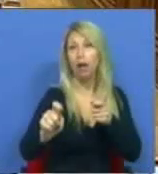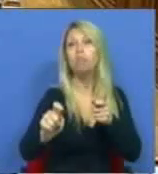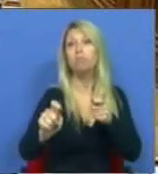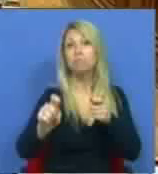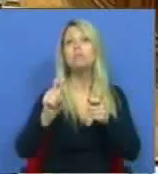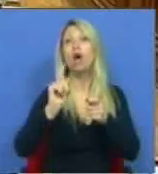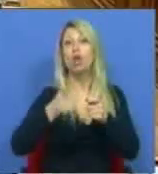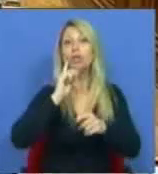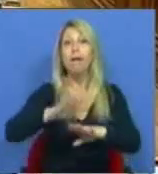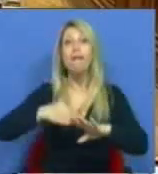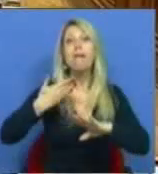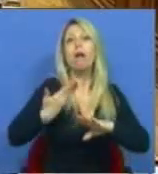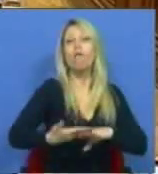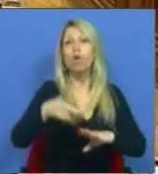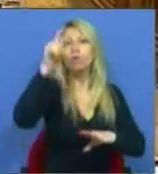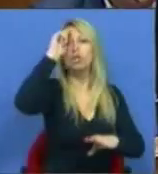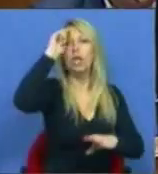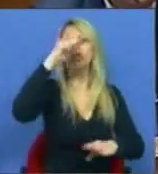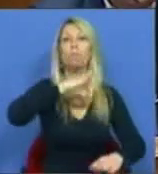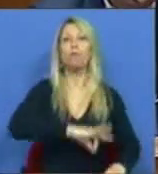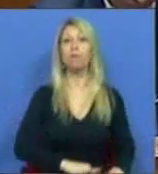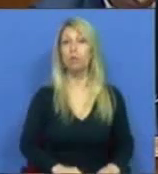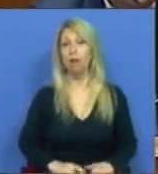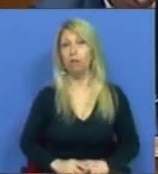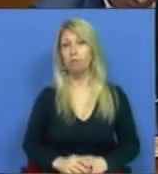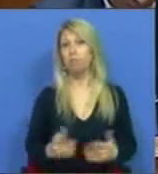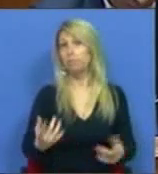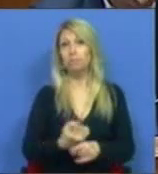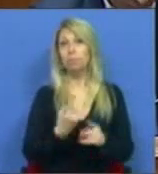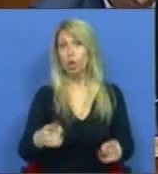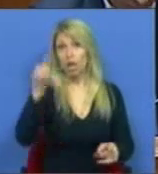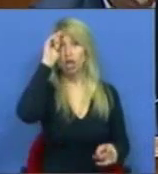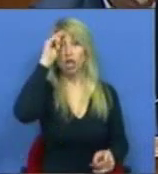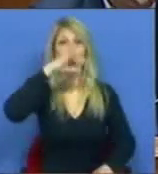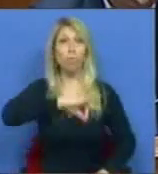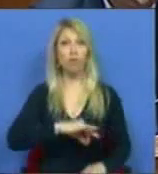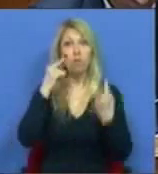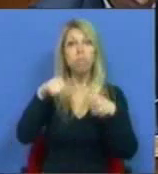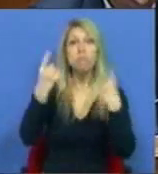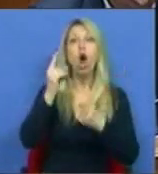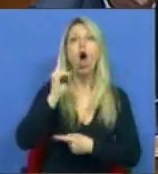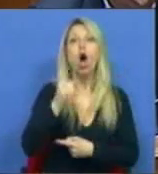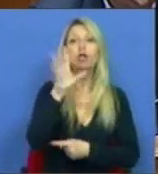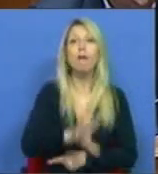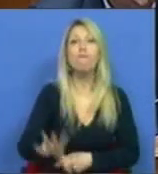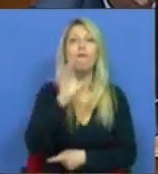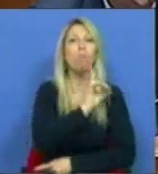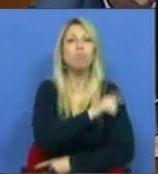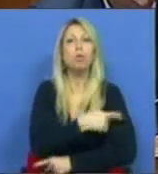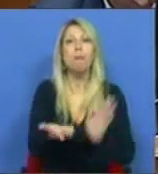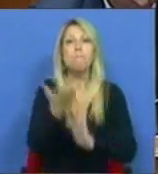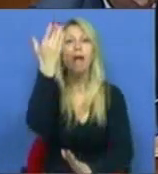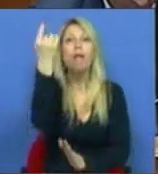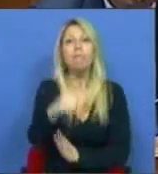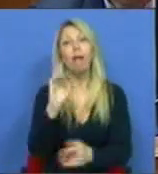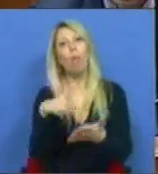é de reforço dos estágios profissionais. Porque o estágio profissional mostrou ser o instrumento mais poderoso para a